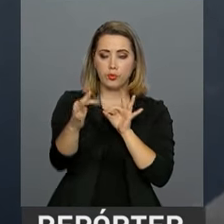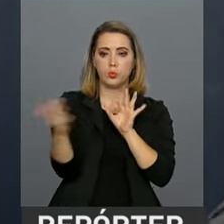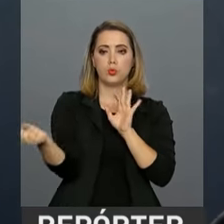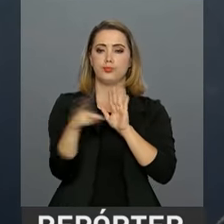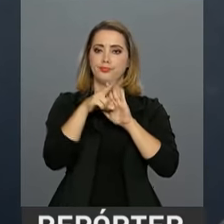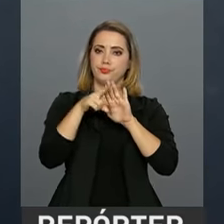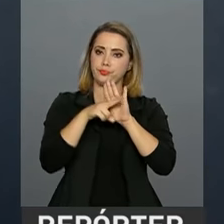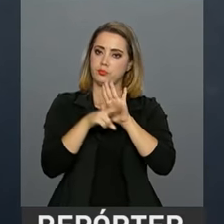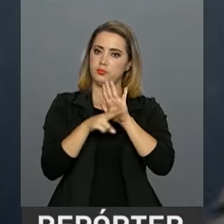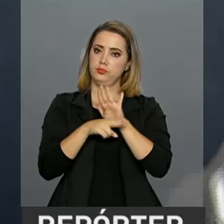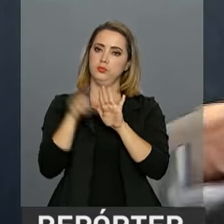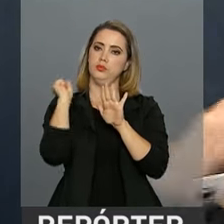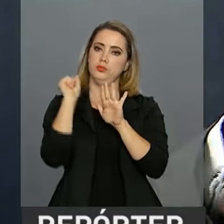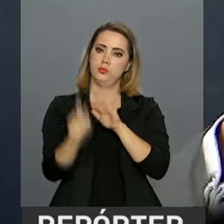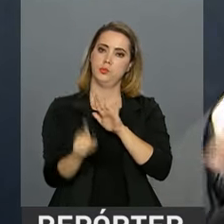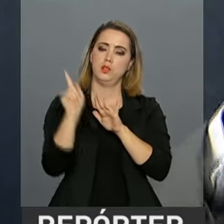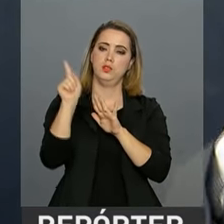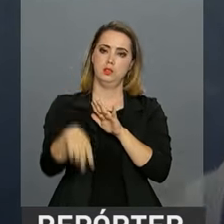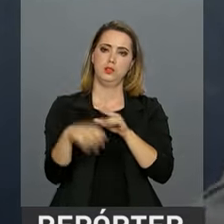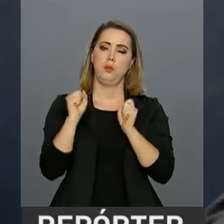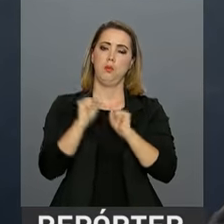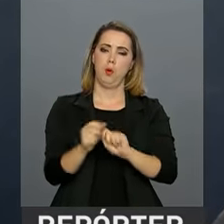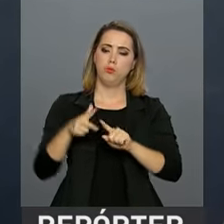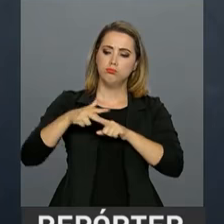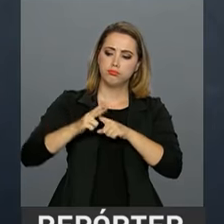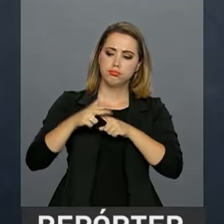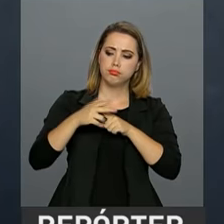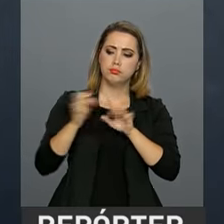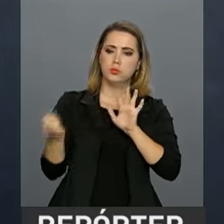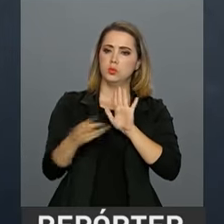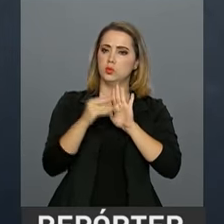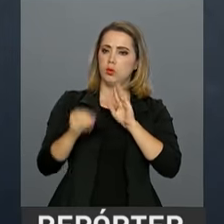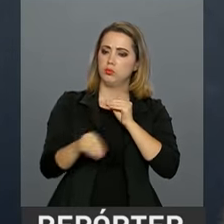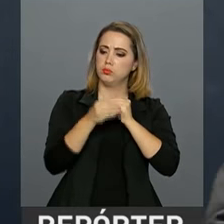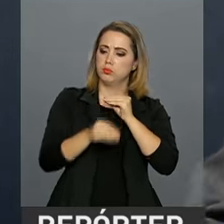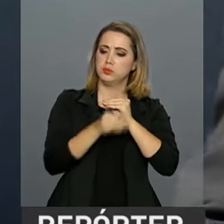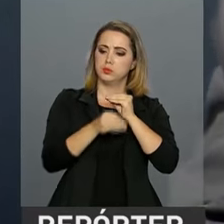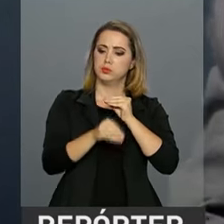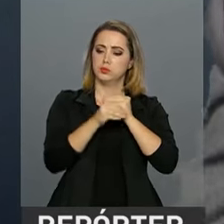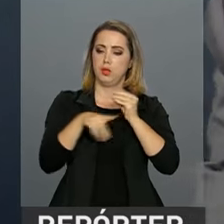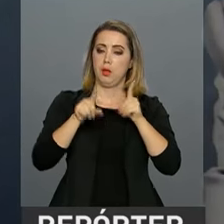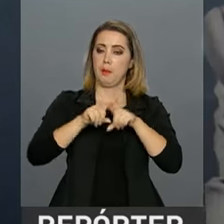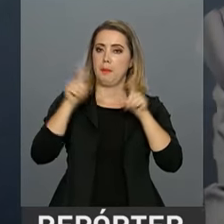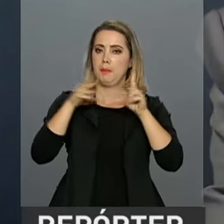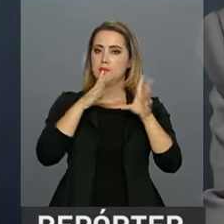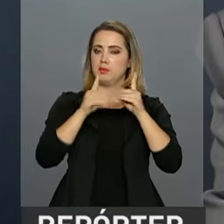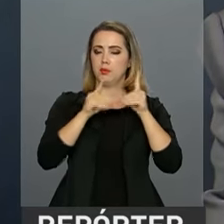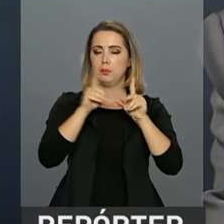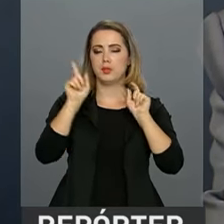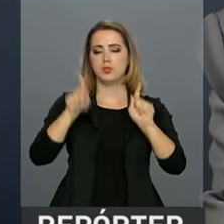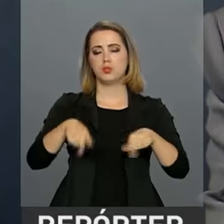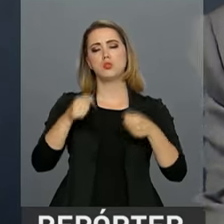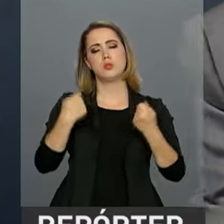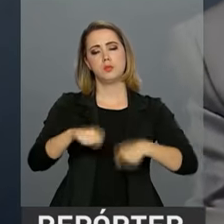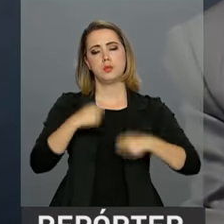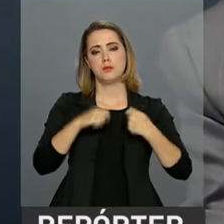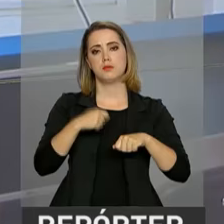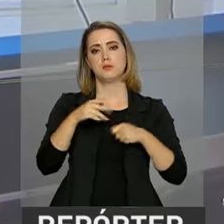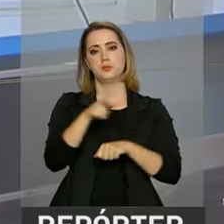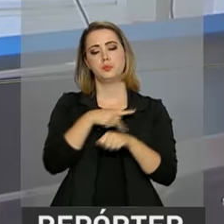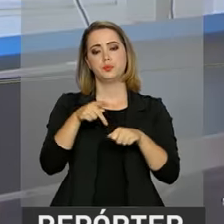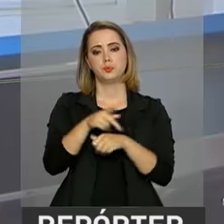volto a dizer, poderá ser até aperfeiçoada no Congresso Nacional, mas é um debate indispensável para o